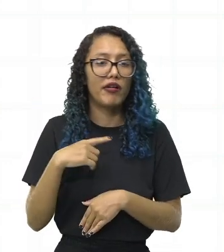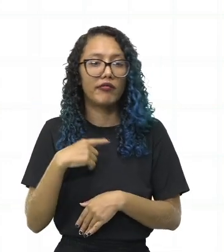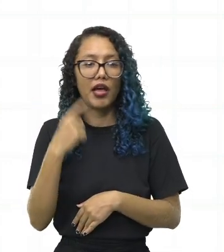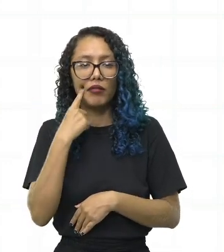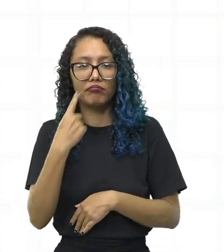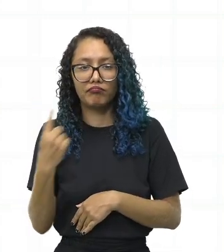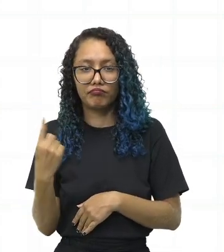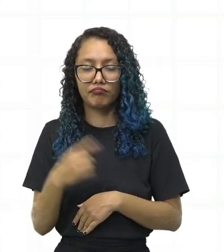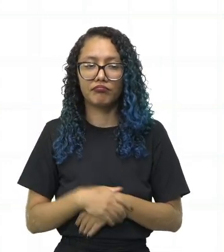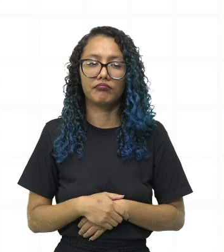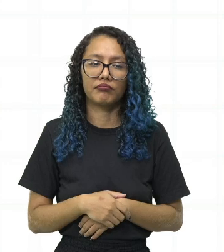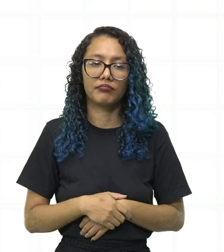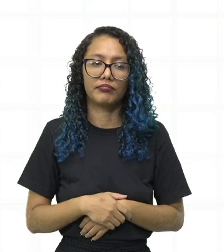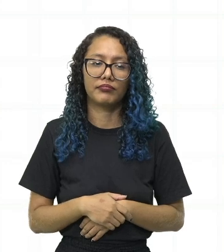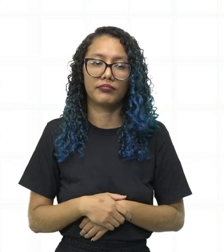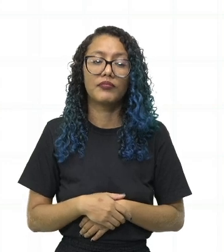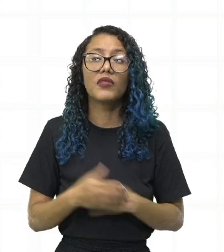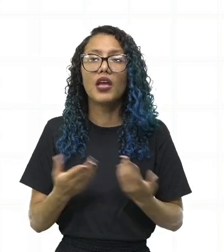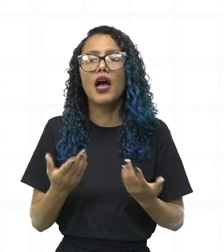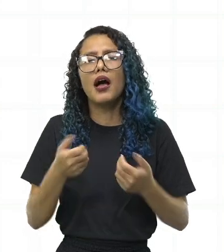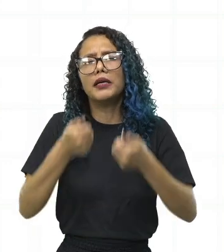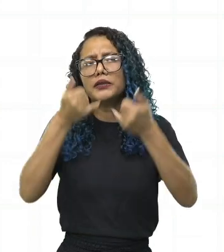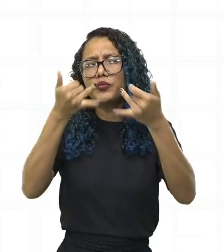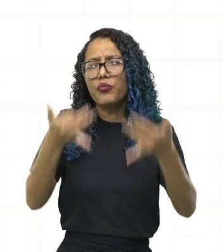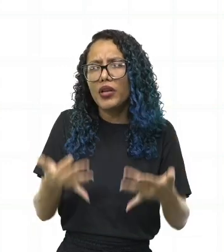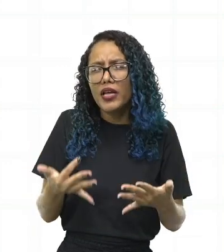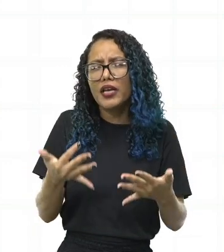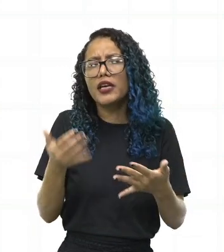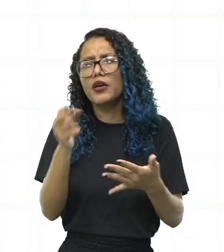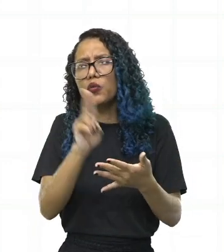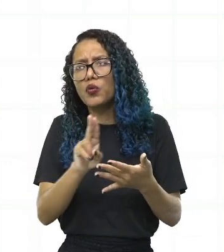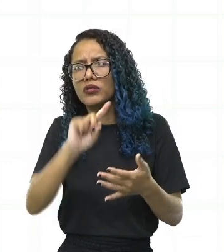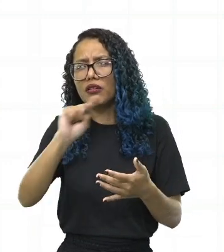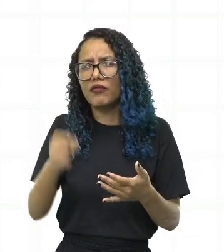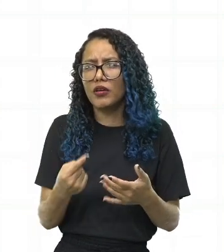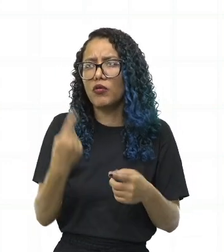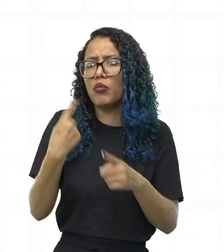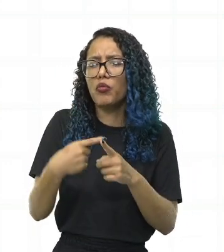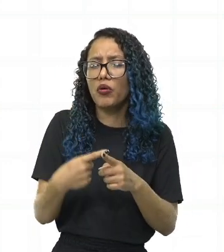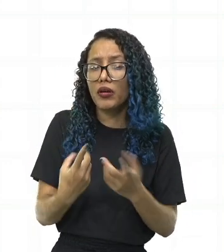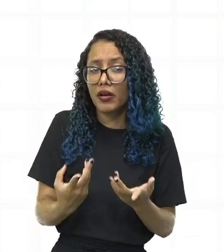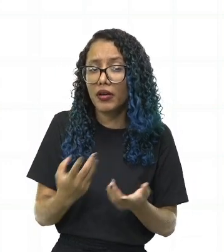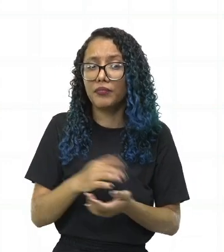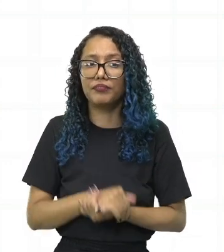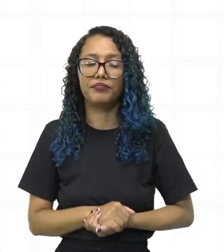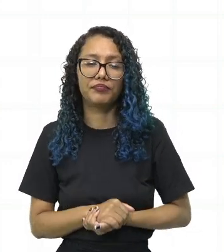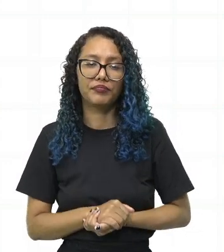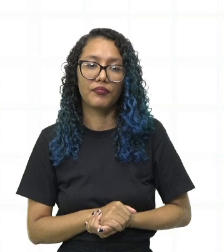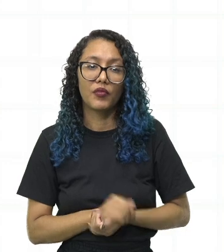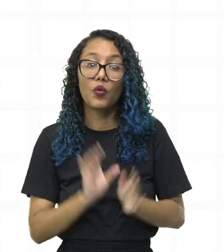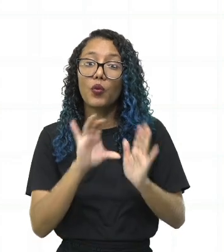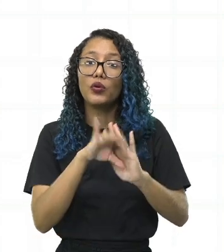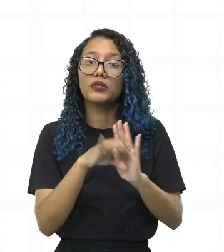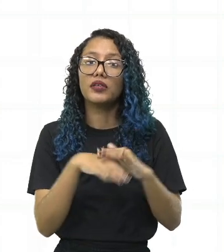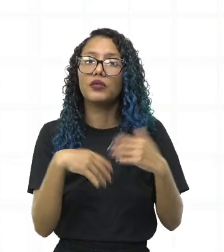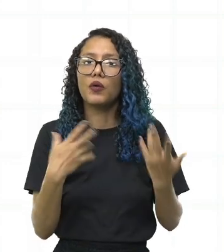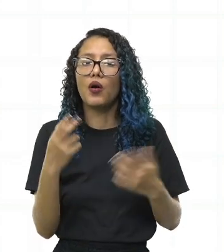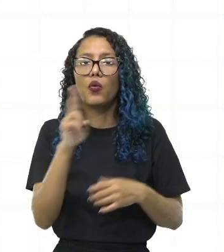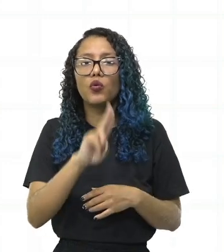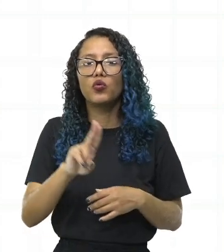assim, justifique o emprego da vírgula. Aí vocês iam justificar o quê? Que foi empregado porque houve